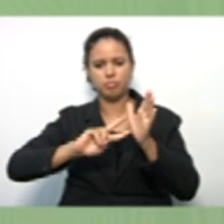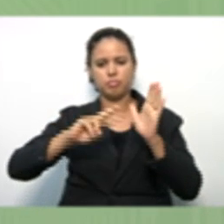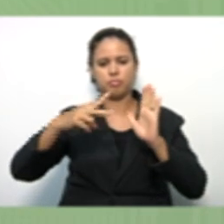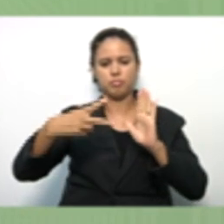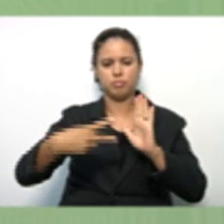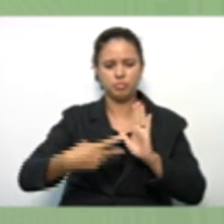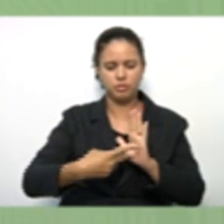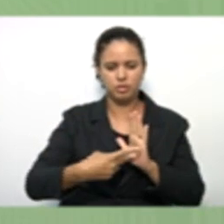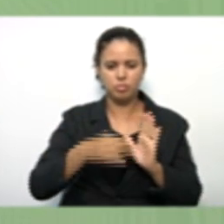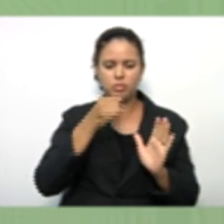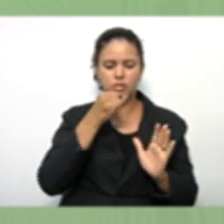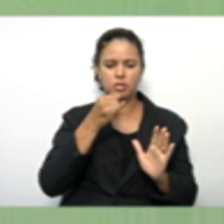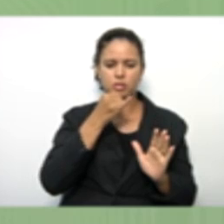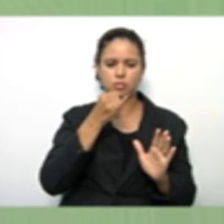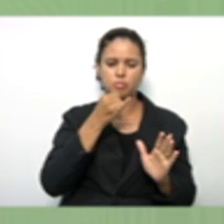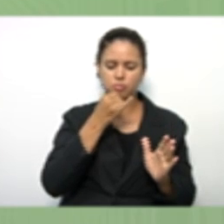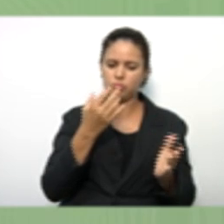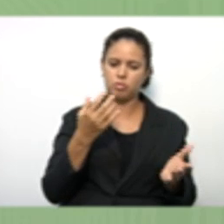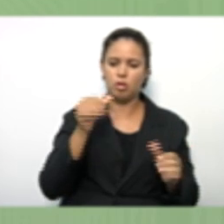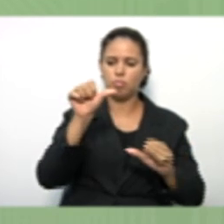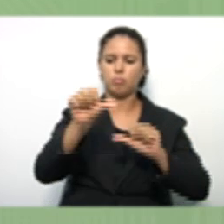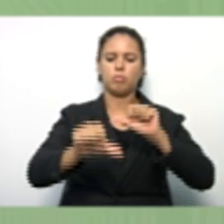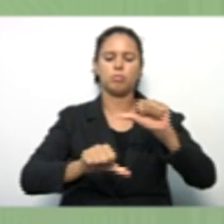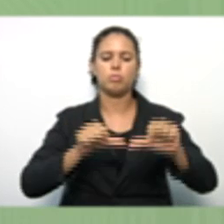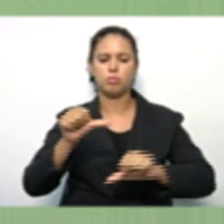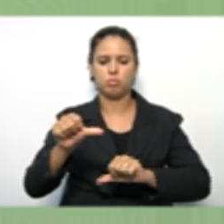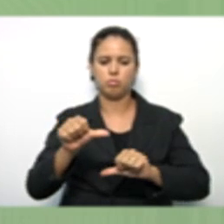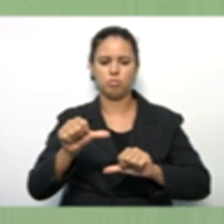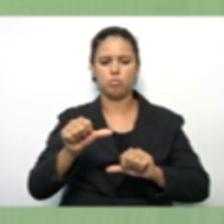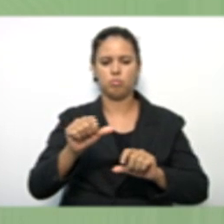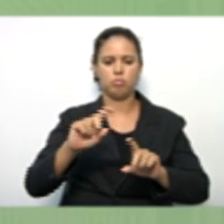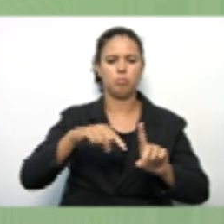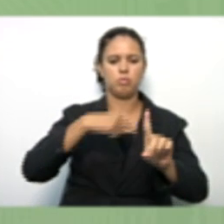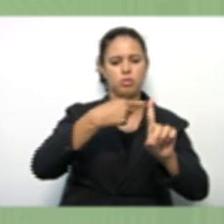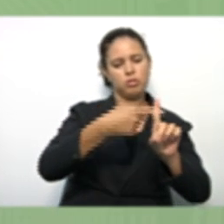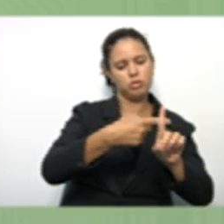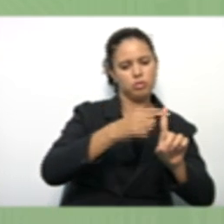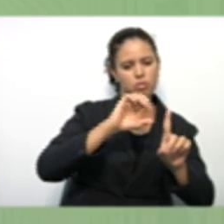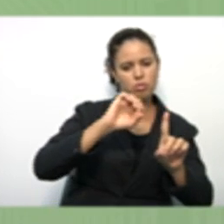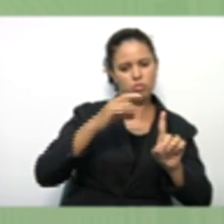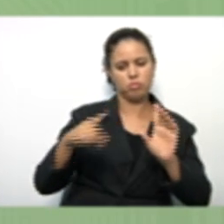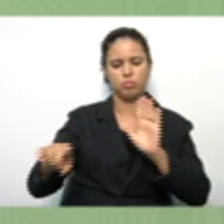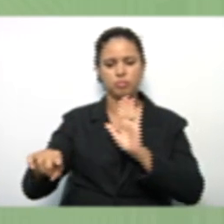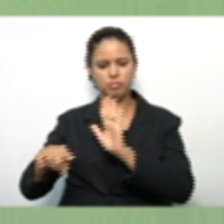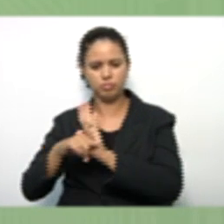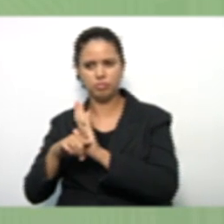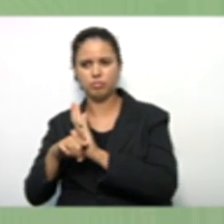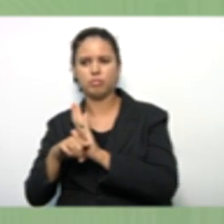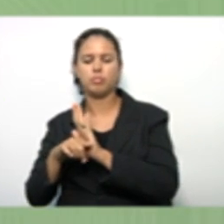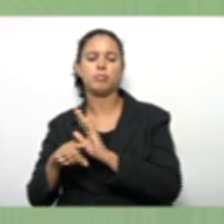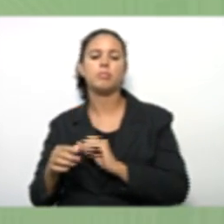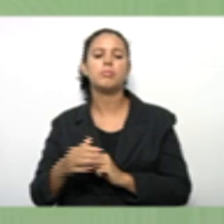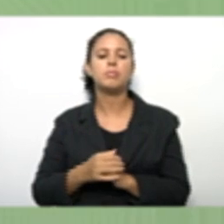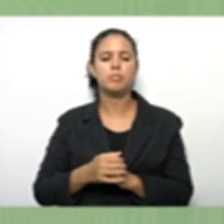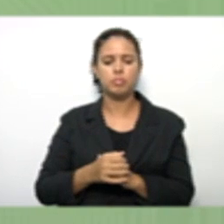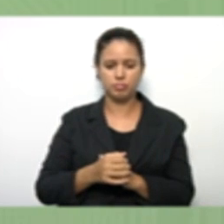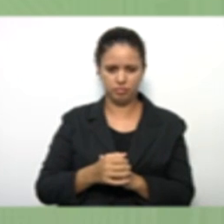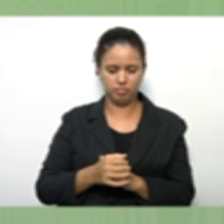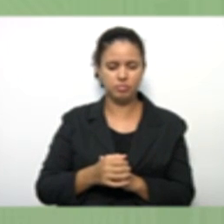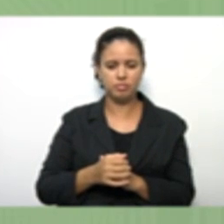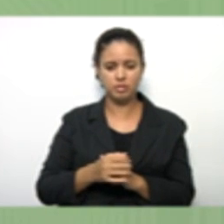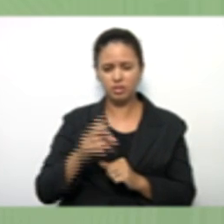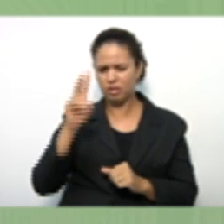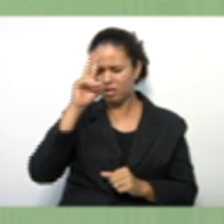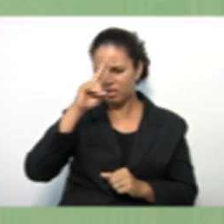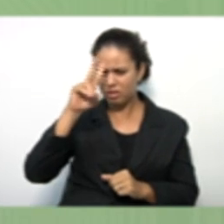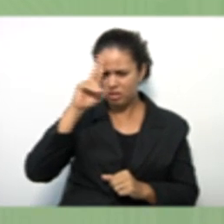significativa, aumentativa ou diminutiva. Ou seja, ocorre uma mudança real. E quando que ocorre isso? Lembra